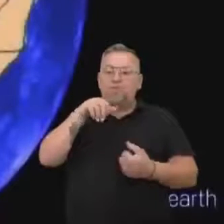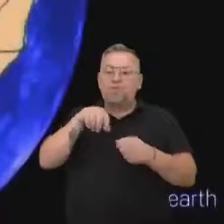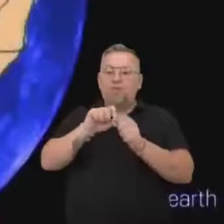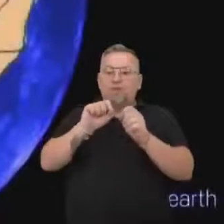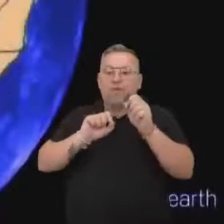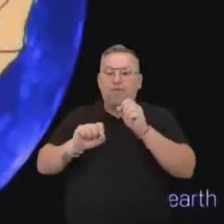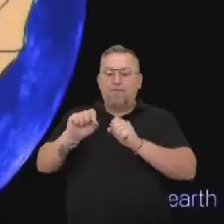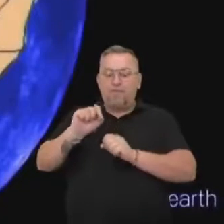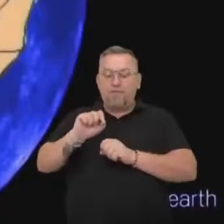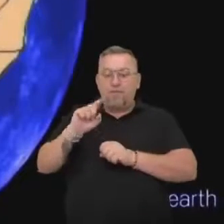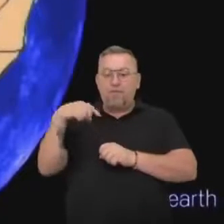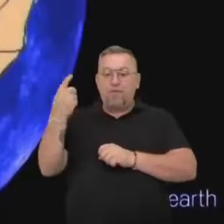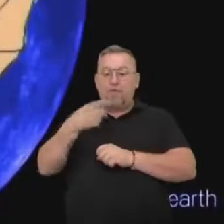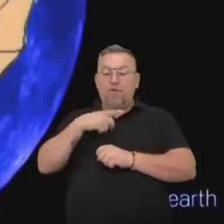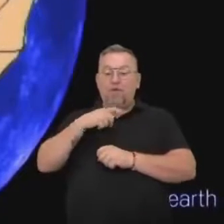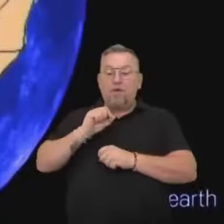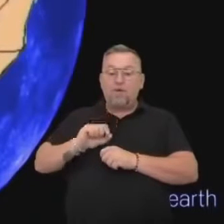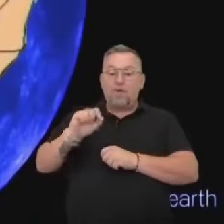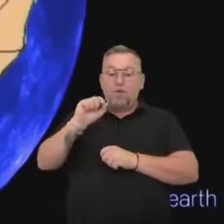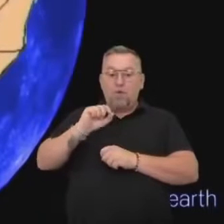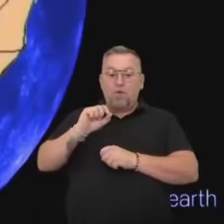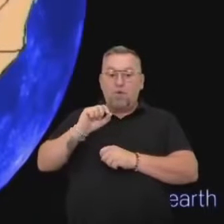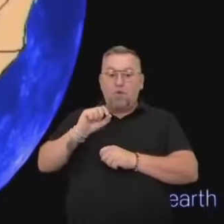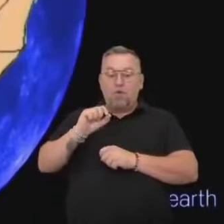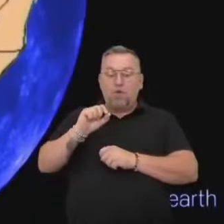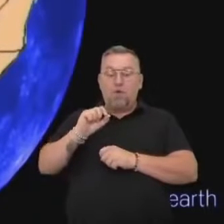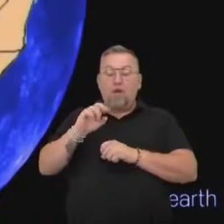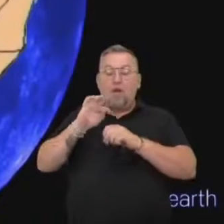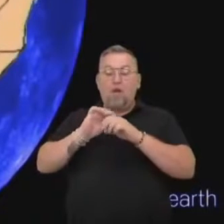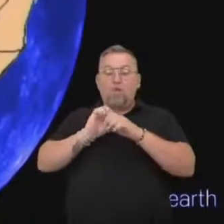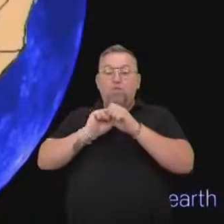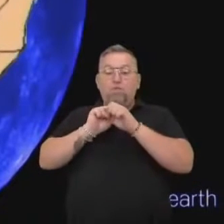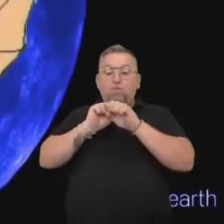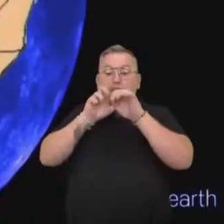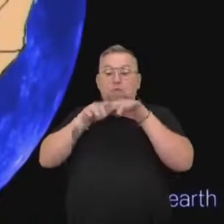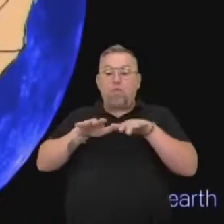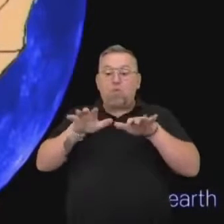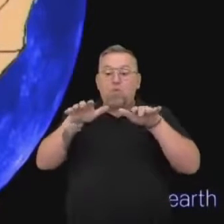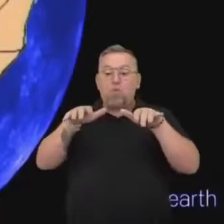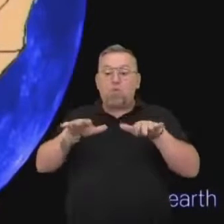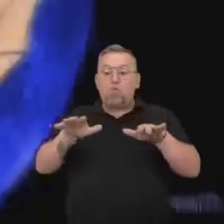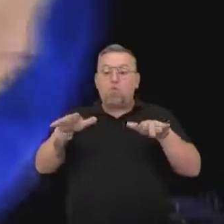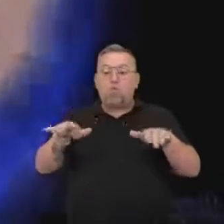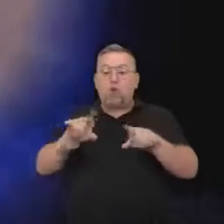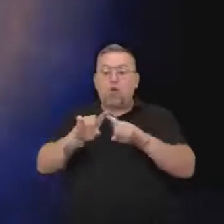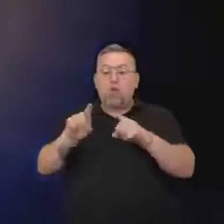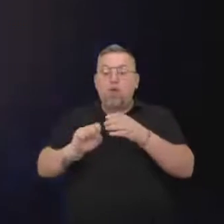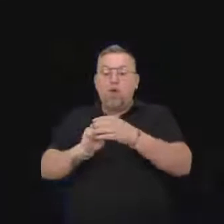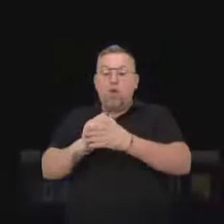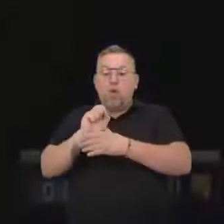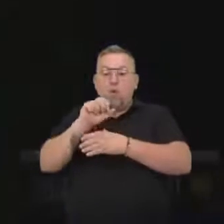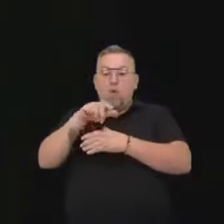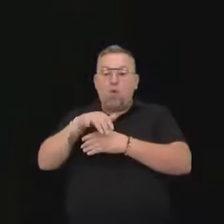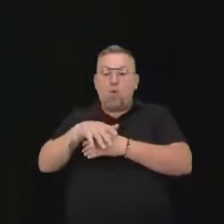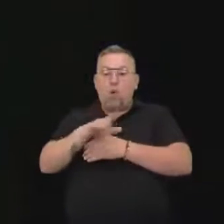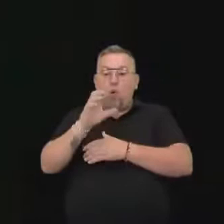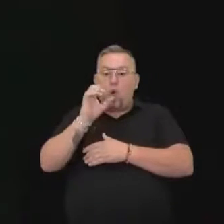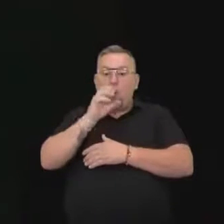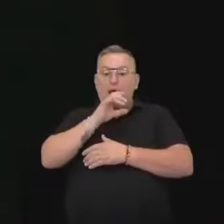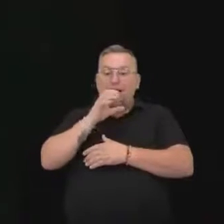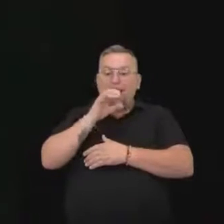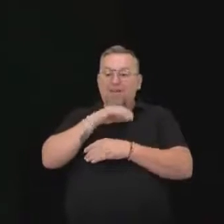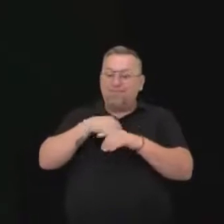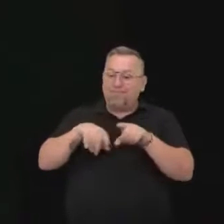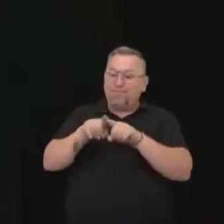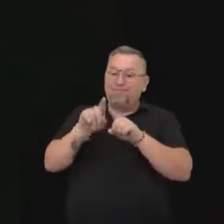lá, né, por isso que nós temos aí a formação lá dos tsunamis, né, dos vulcões, né, como nós citamos aí o atual